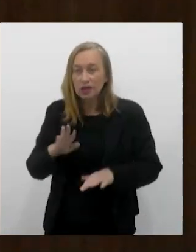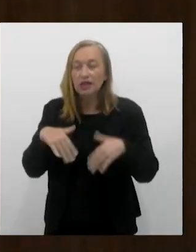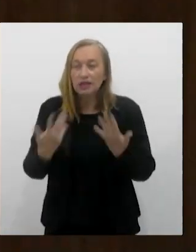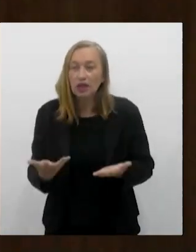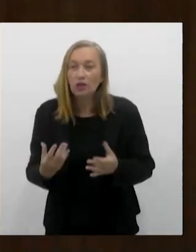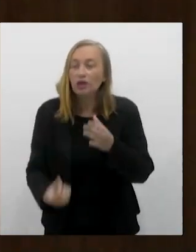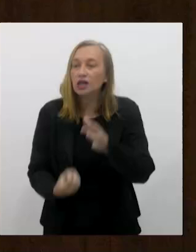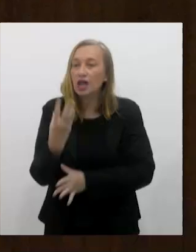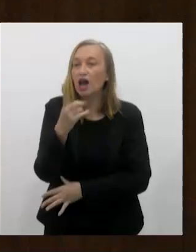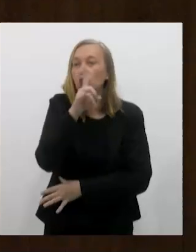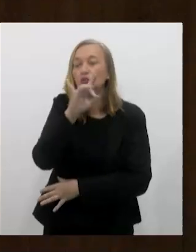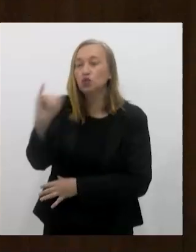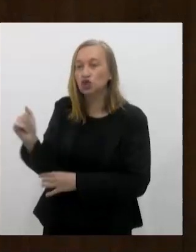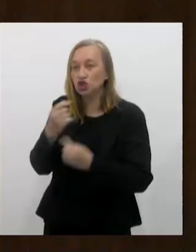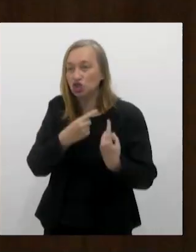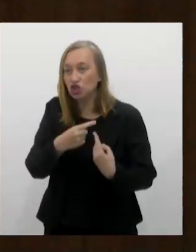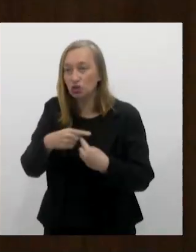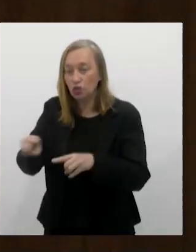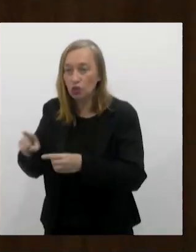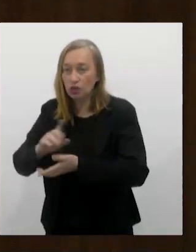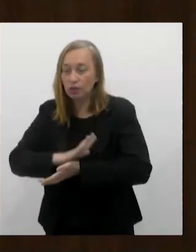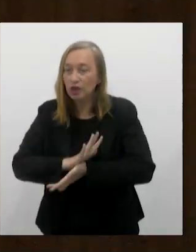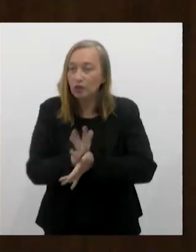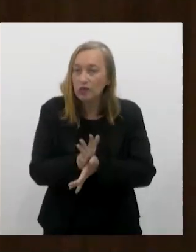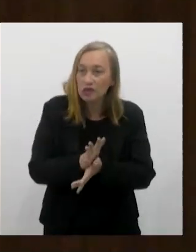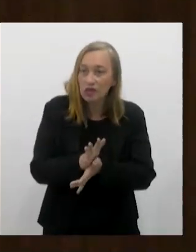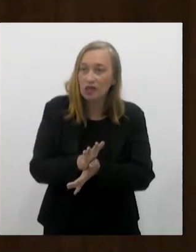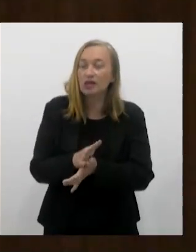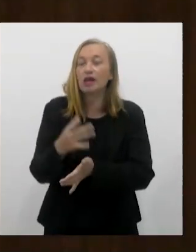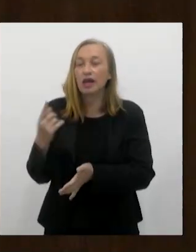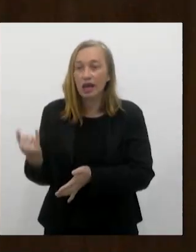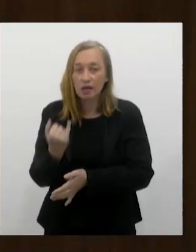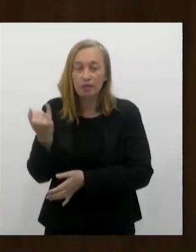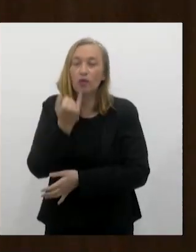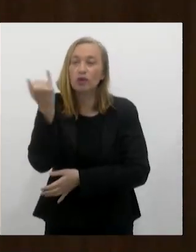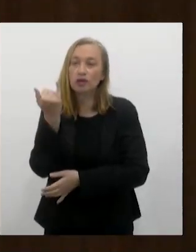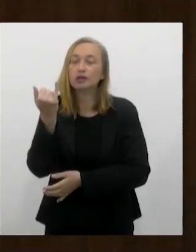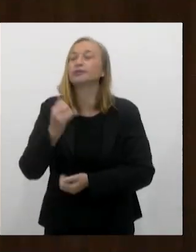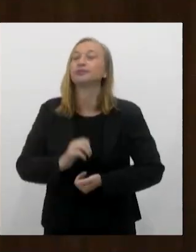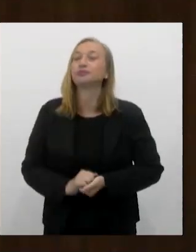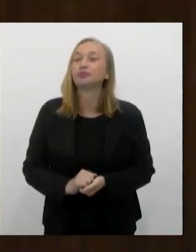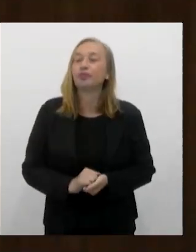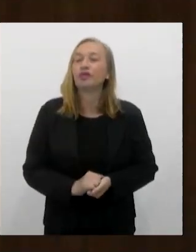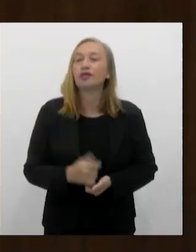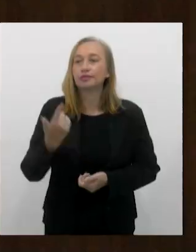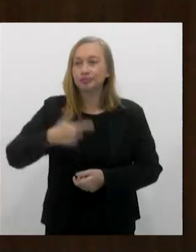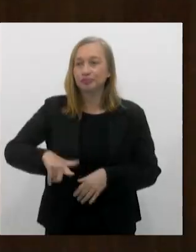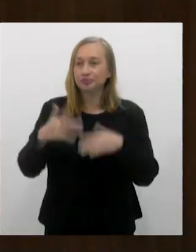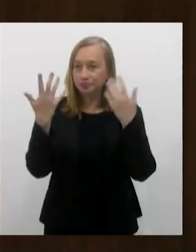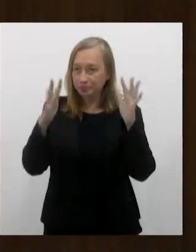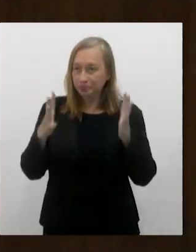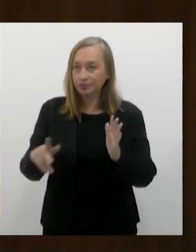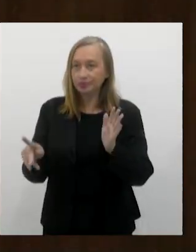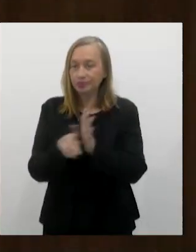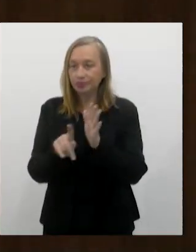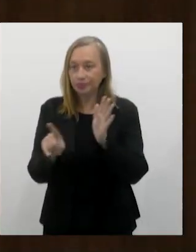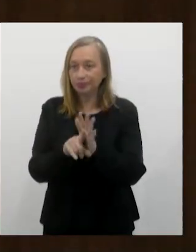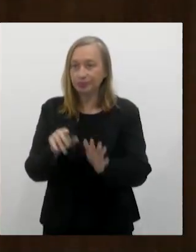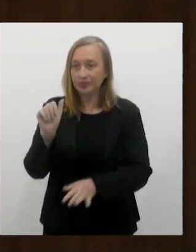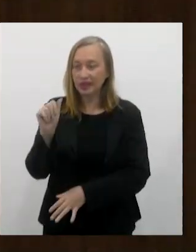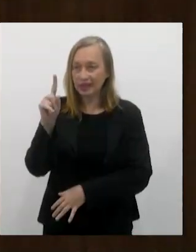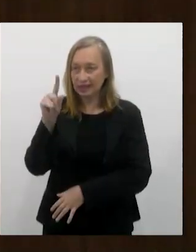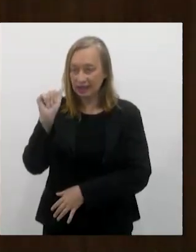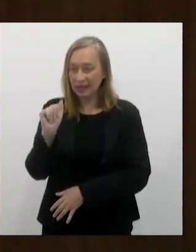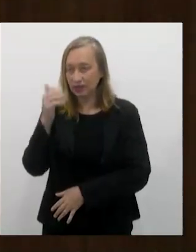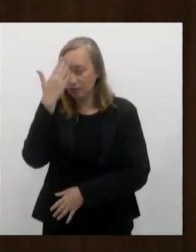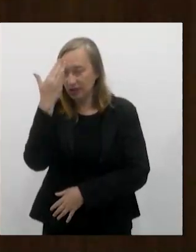de combate a isso, para a gente discutir, poder falar sobre isso, eu acho que é muito meritório e necessário. Então, mais uma vez, elogiando o projeto do deputado Átila Nunes.